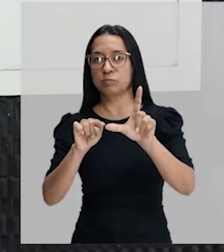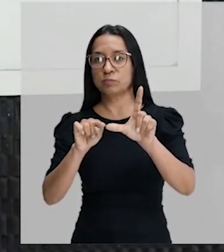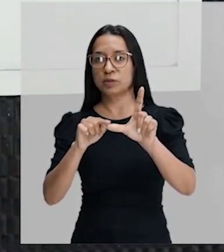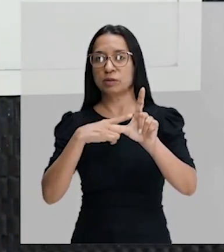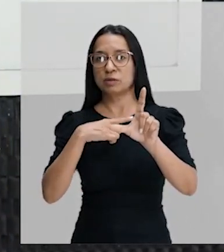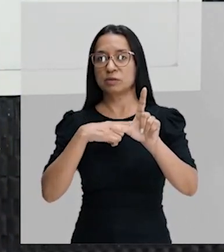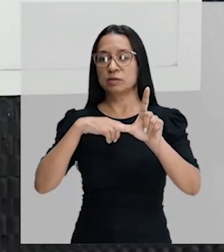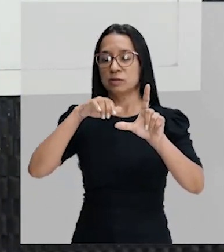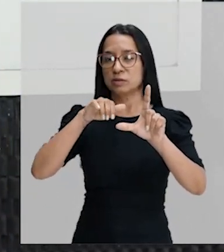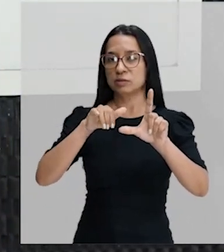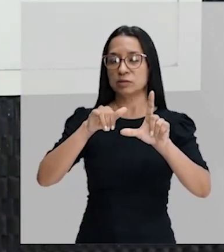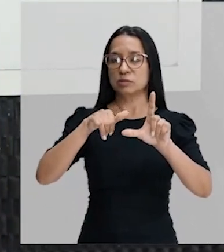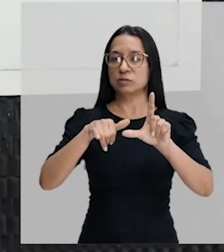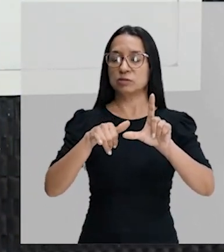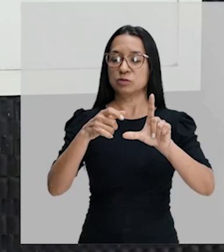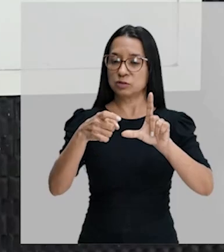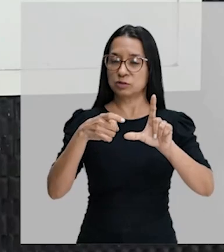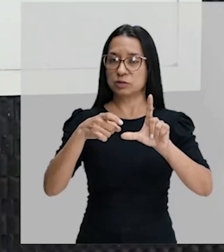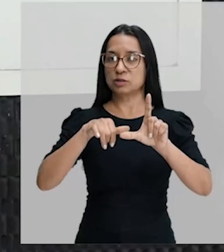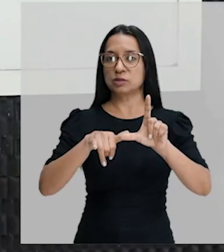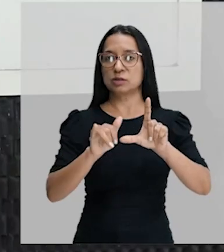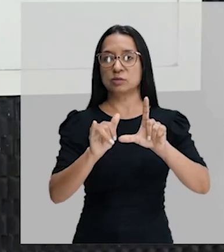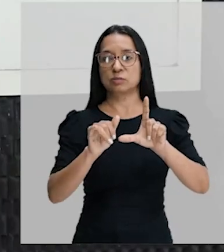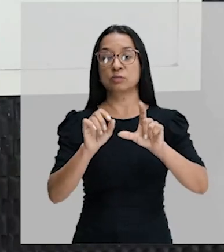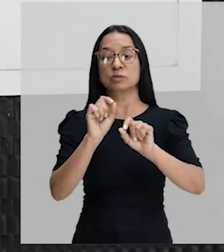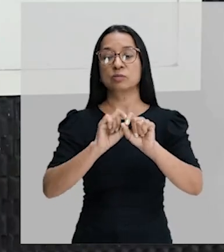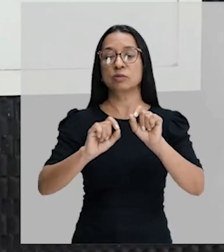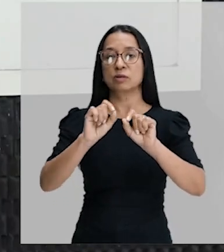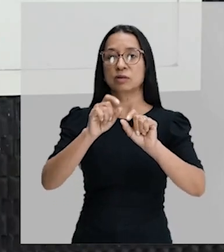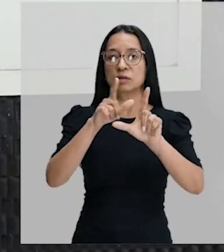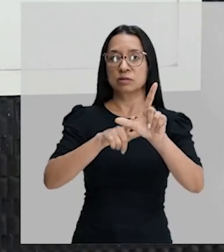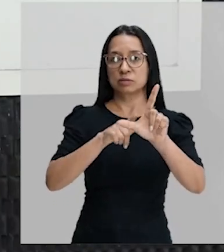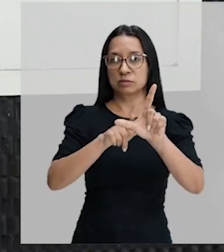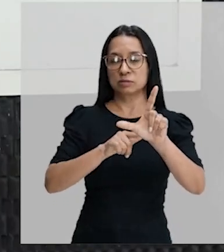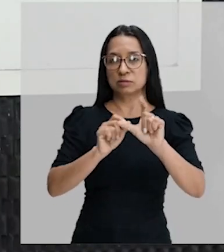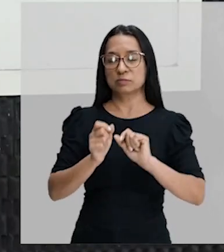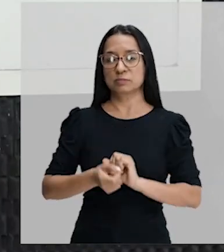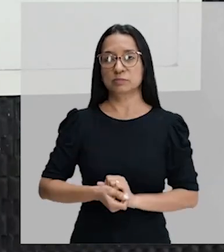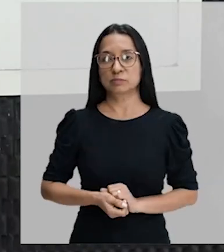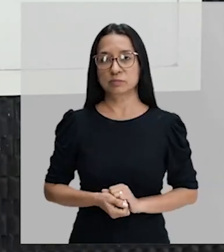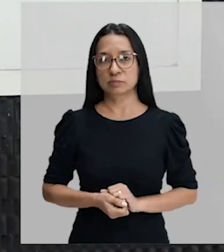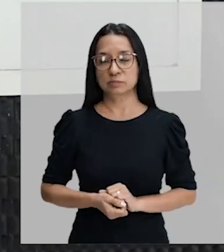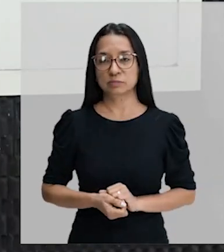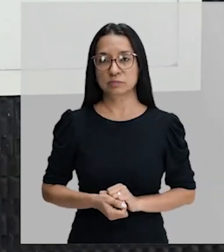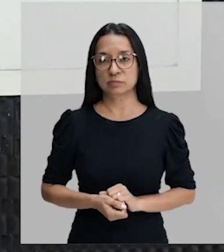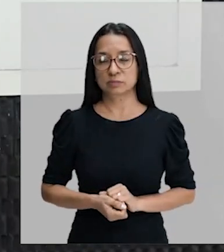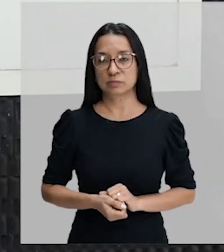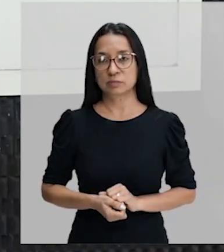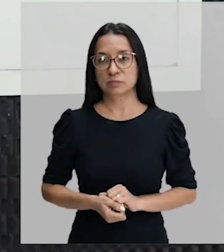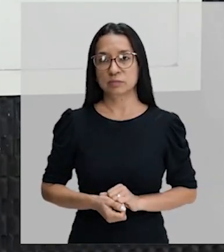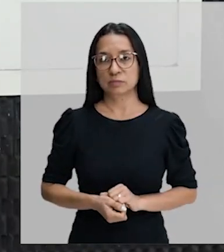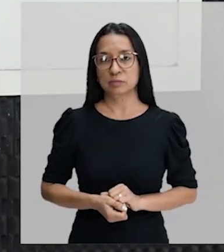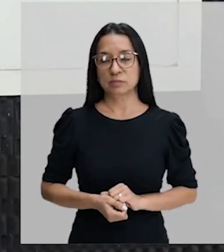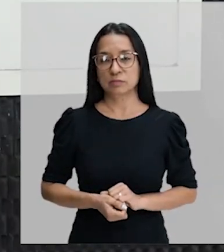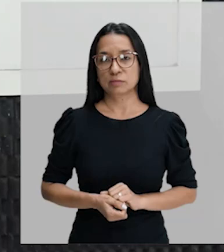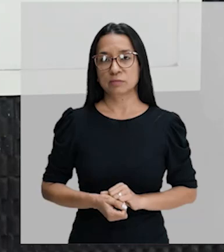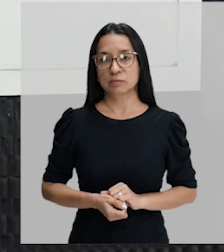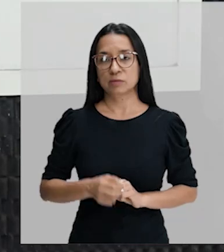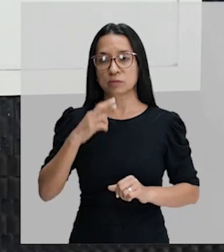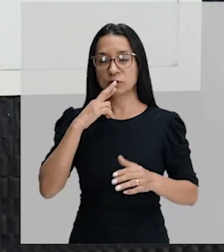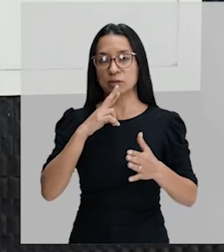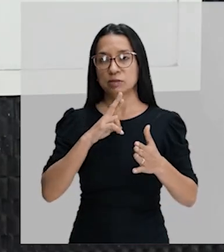y são as nossas incógnitas, né? São as nossas incógnitas. Quando a gente